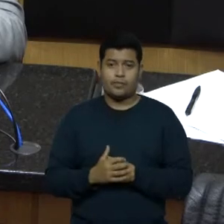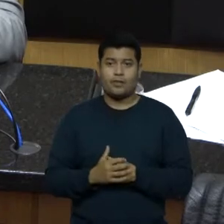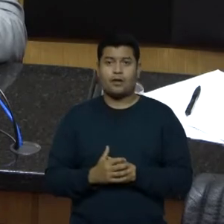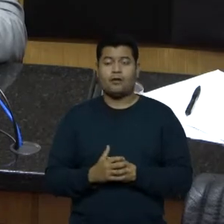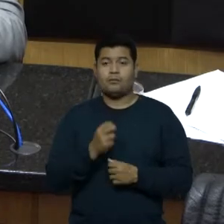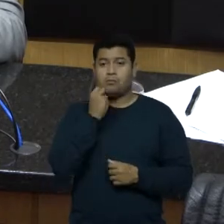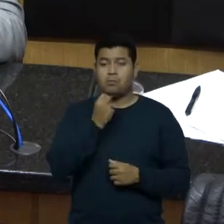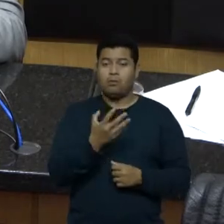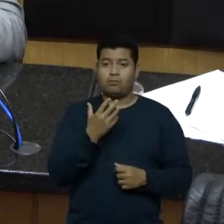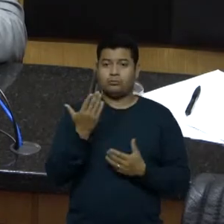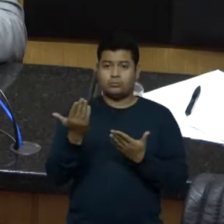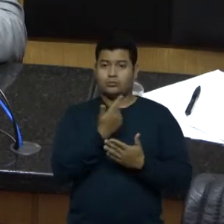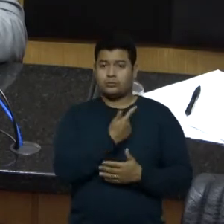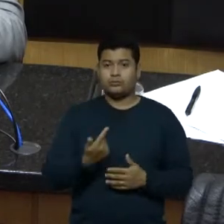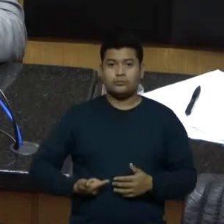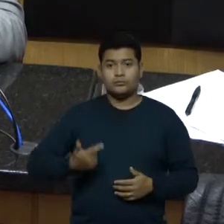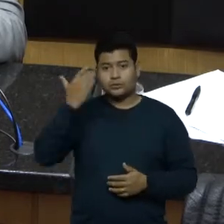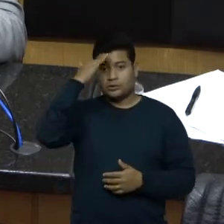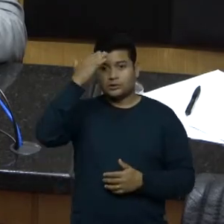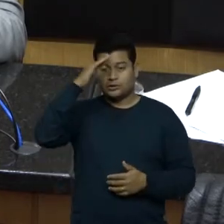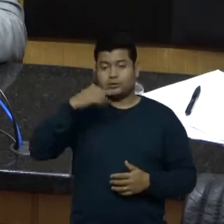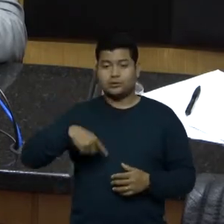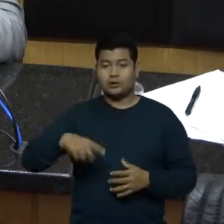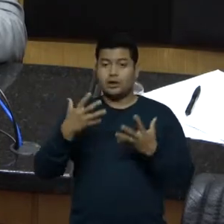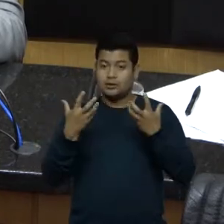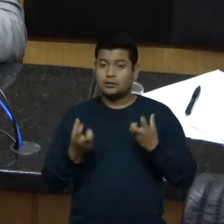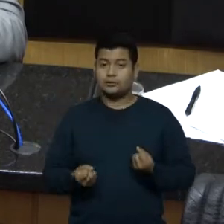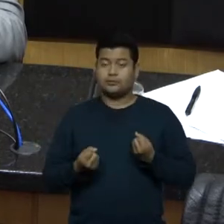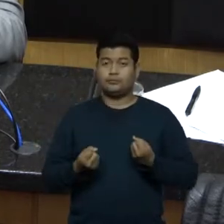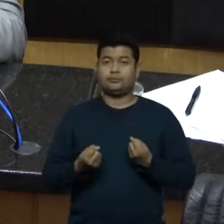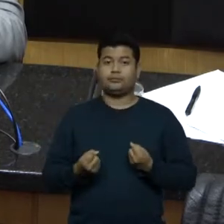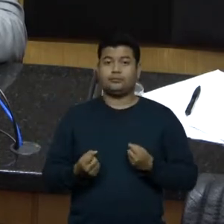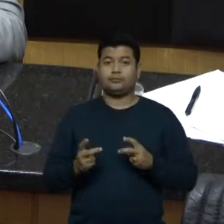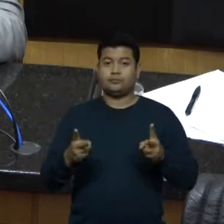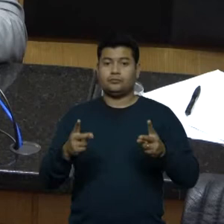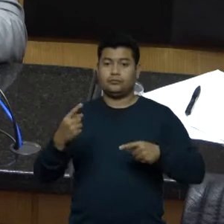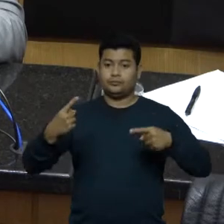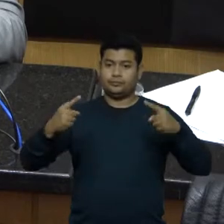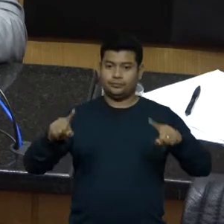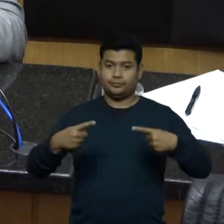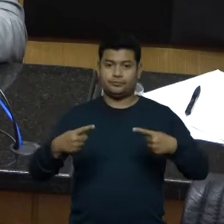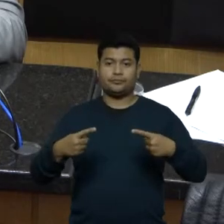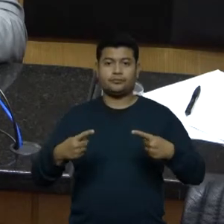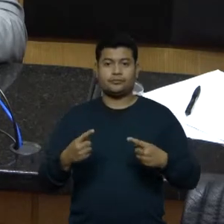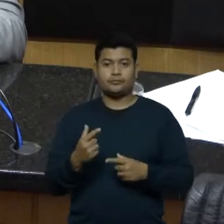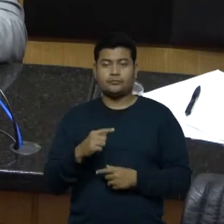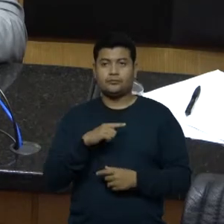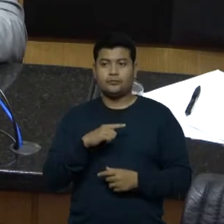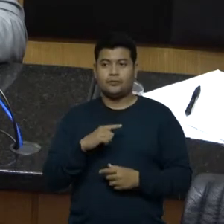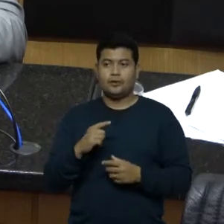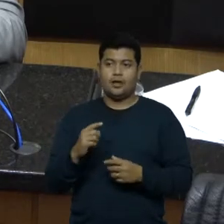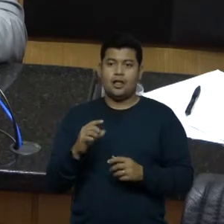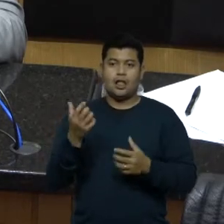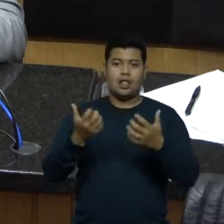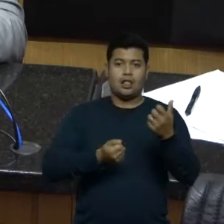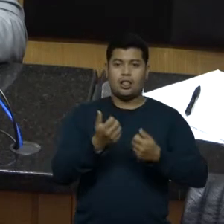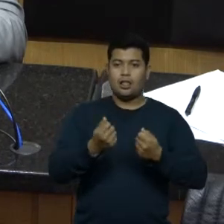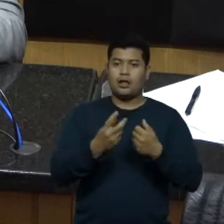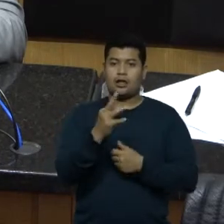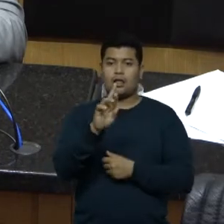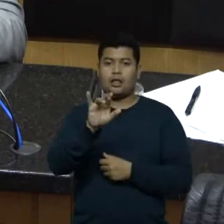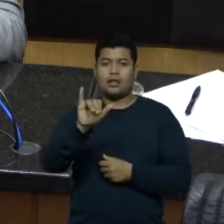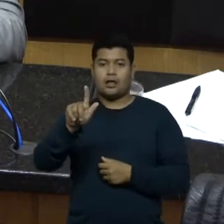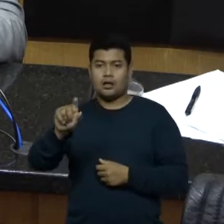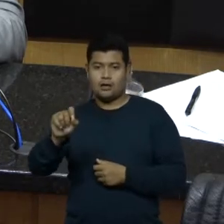conseguimos manter a competitividade essa questão do leite do trigo e por que que nós fizemos a